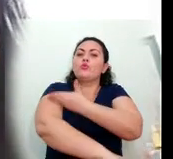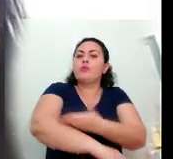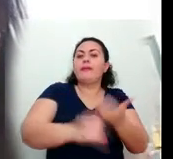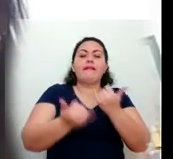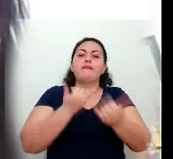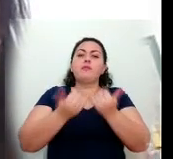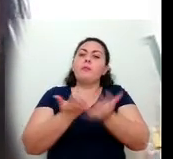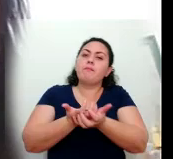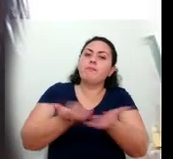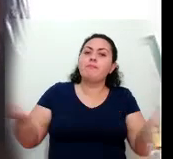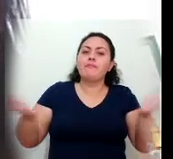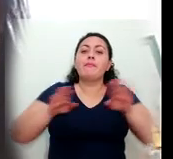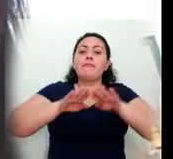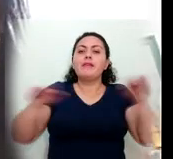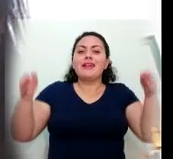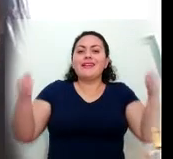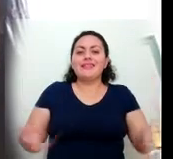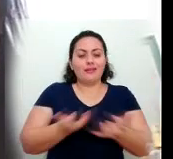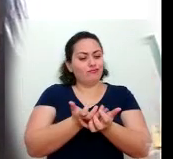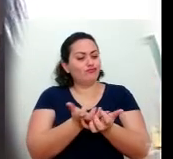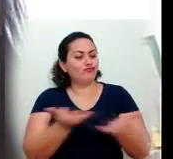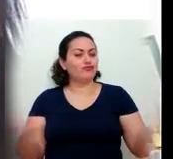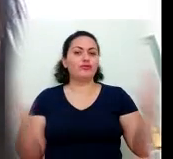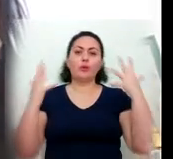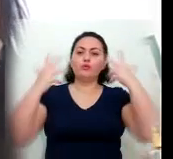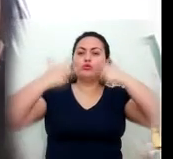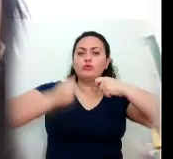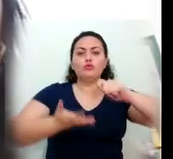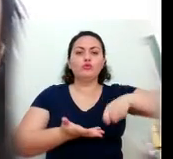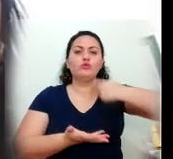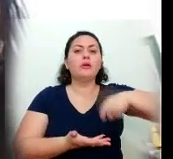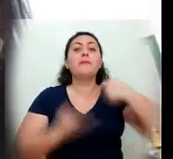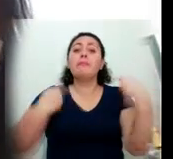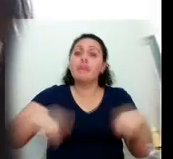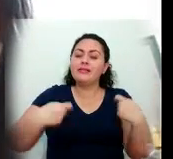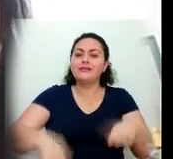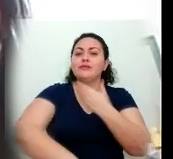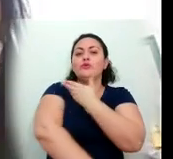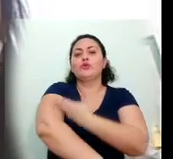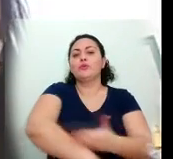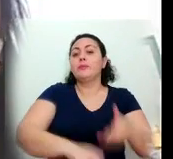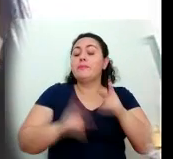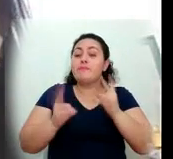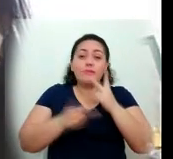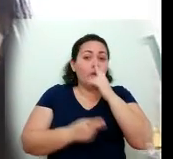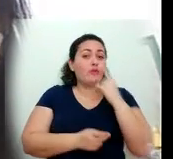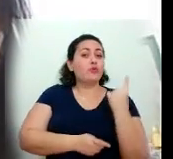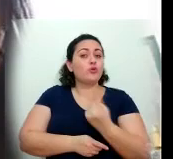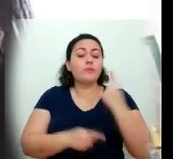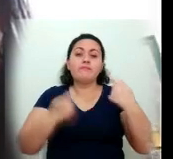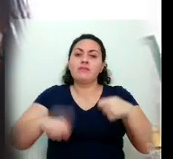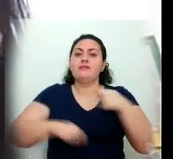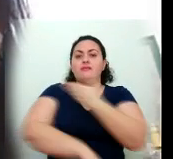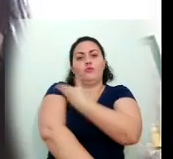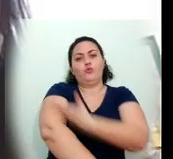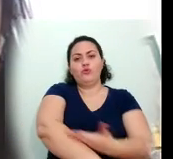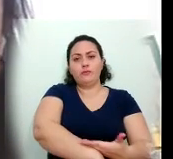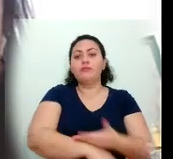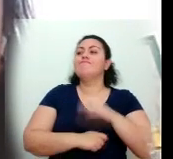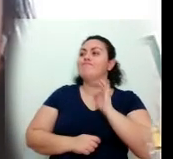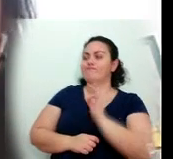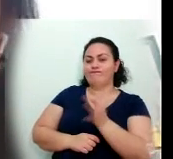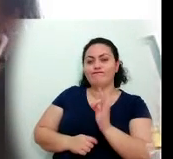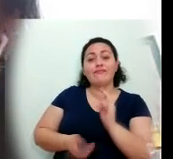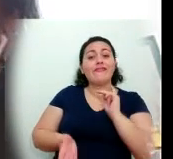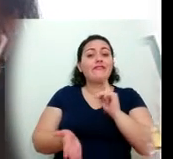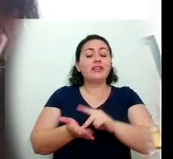Que eu acho que essa importância desses rituais que a gente tem mesmo que sozinho em casa, né? Porque na verdade, acho que a gente sempre